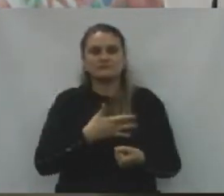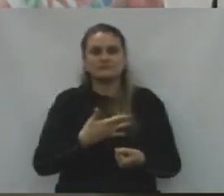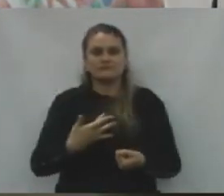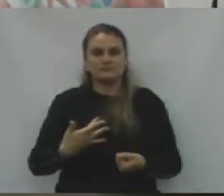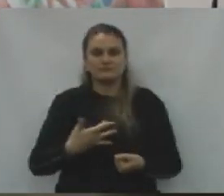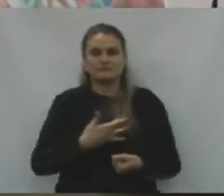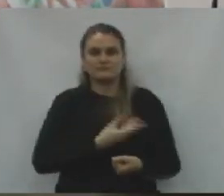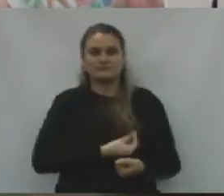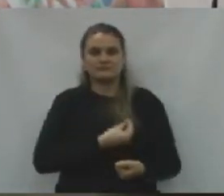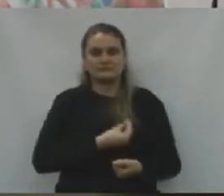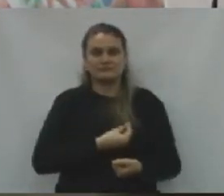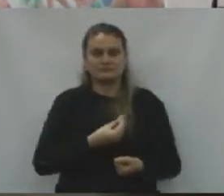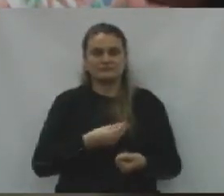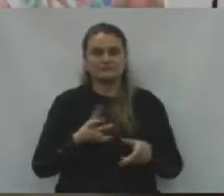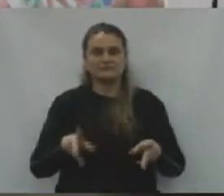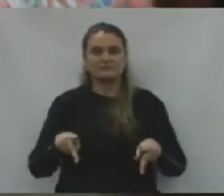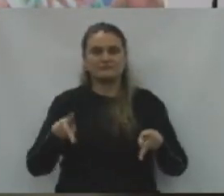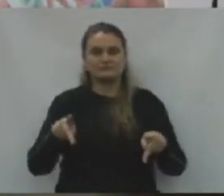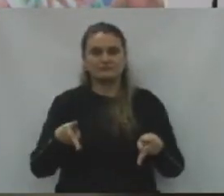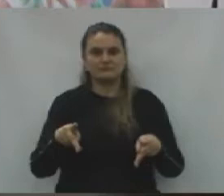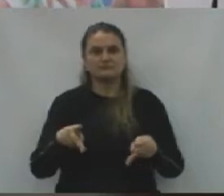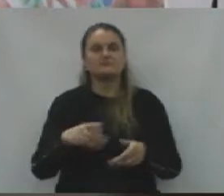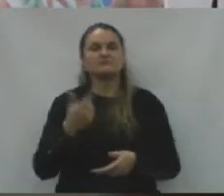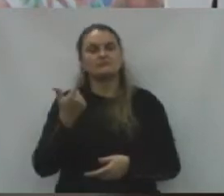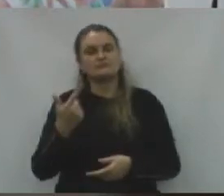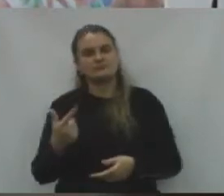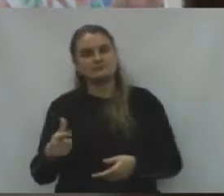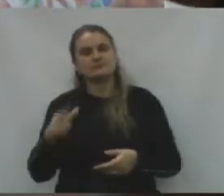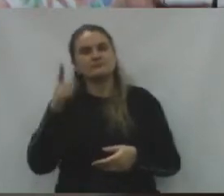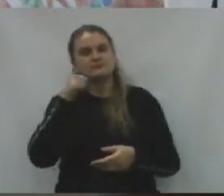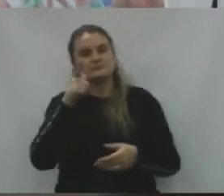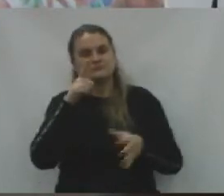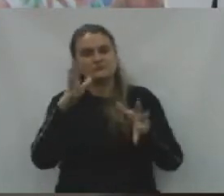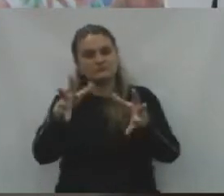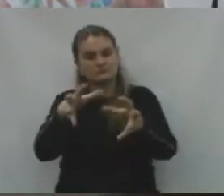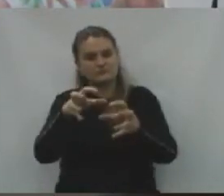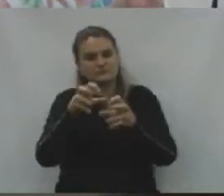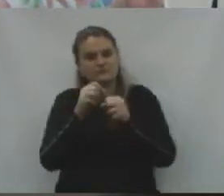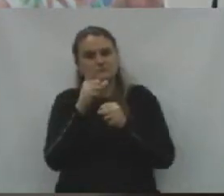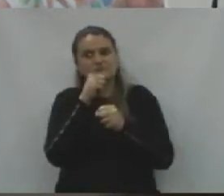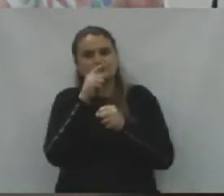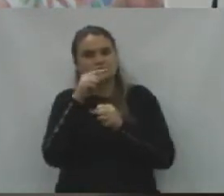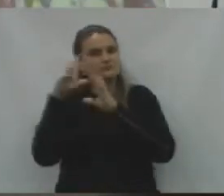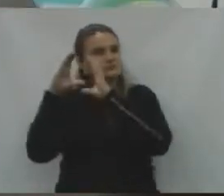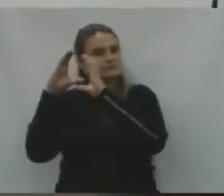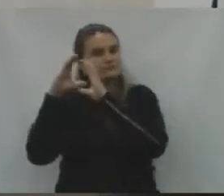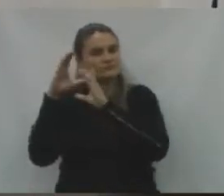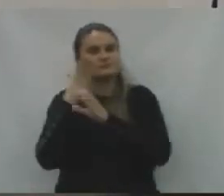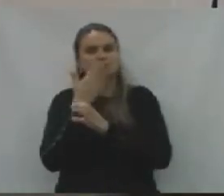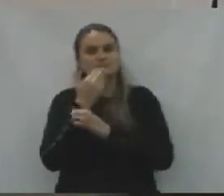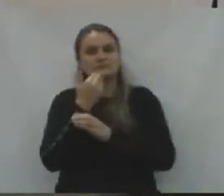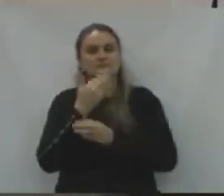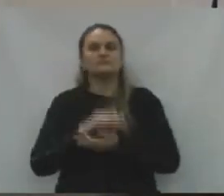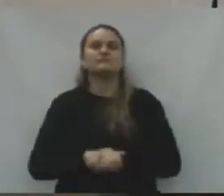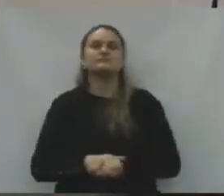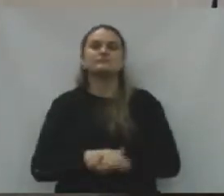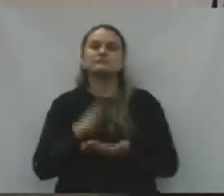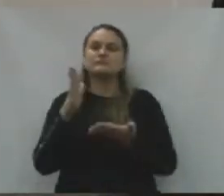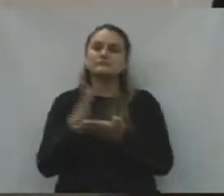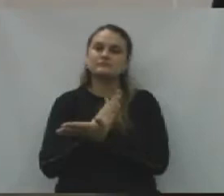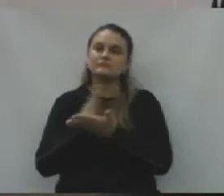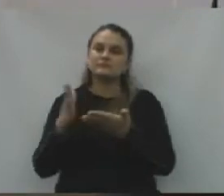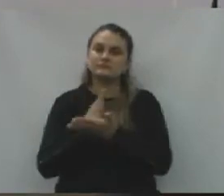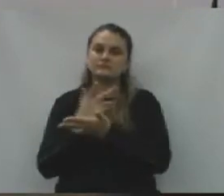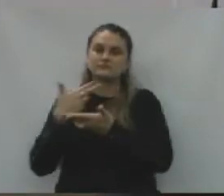vida, evocam a saúde para a nossa população. E, mais uma vez, arrecadando água de coco, alimentos.